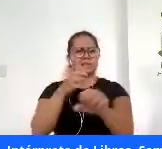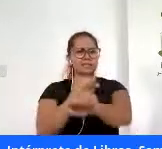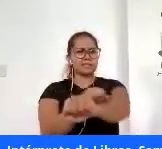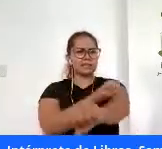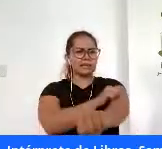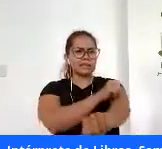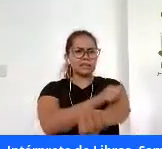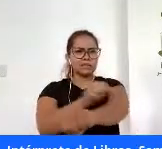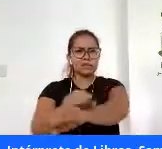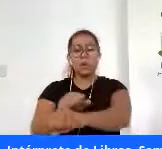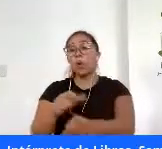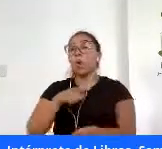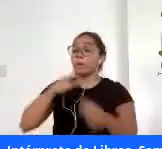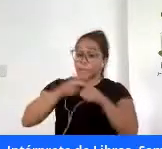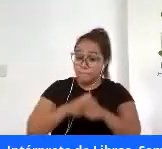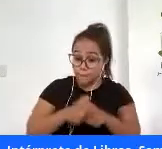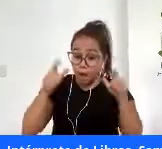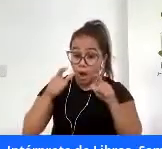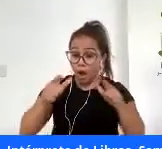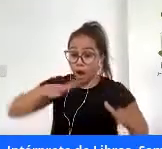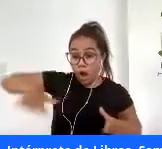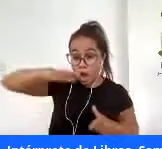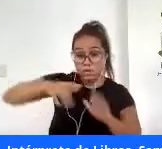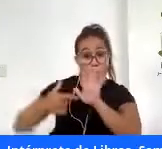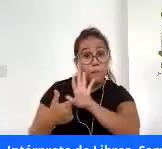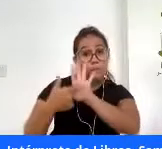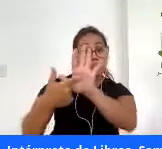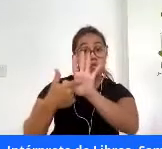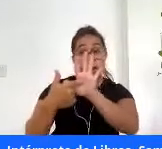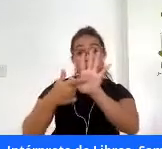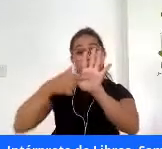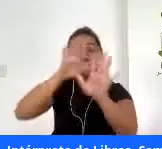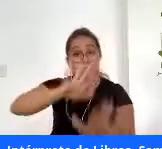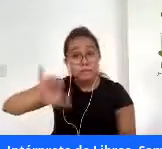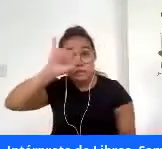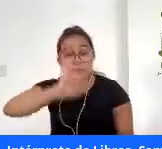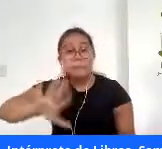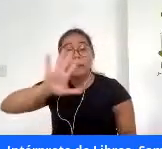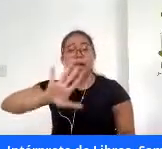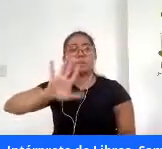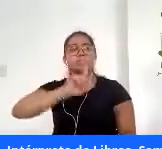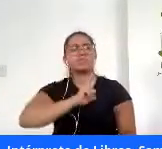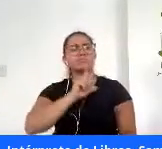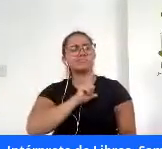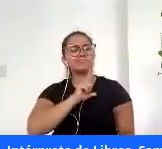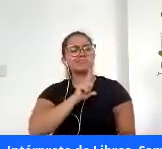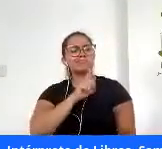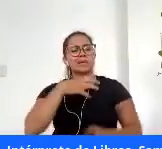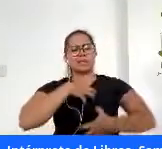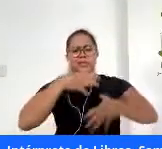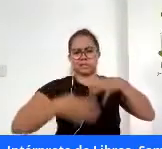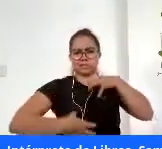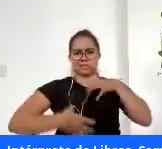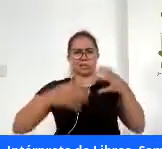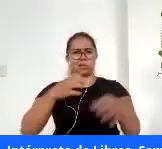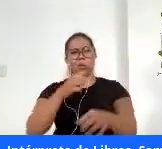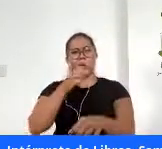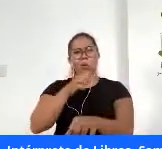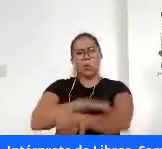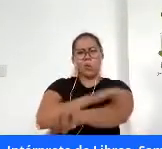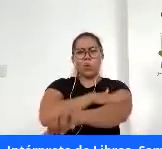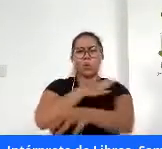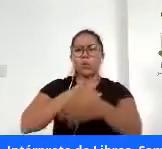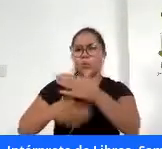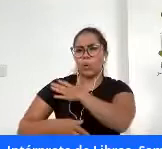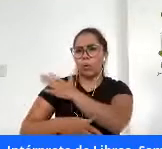maior essa região é mostrada aqui nessa imagem, né, nesse esquema, mais sensores tem no corpo para essa área. Então,